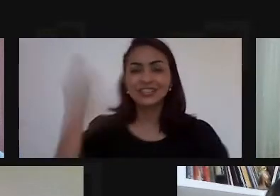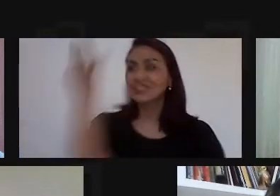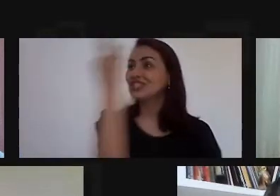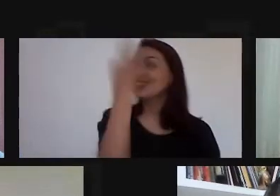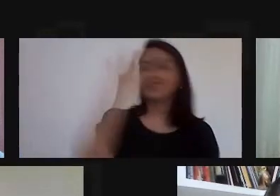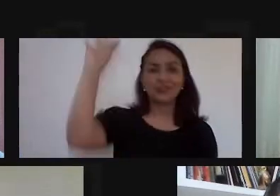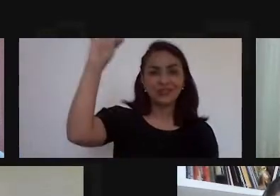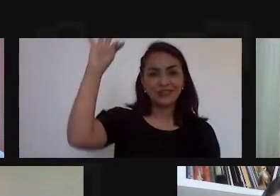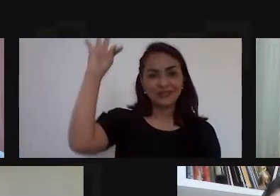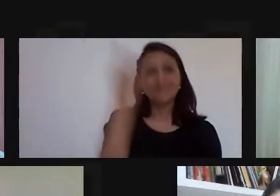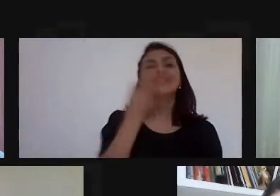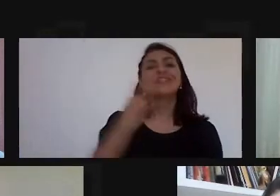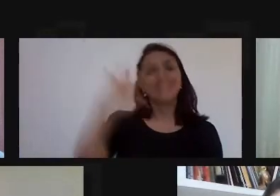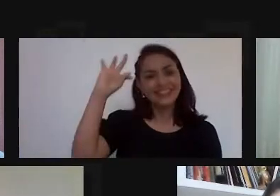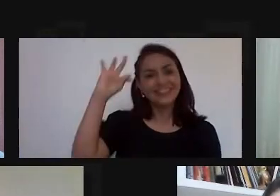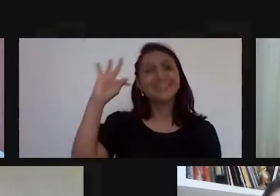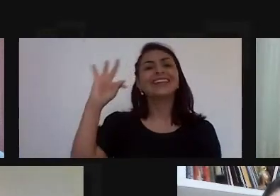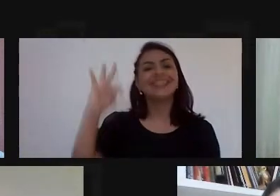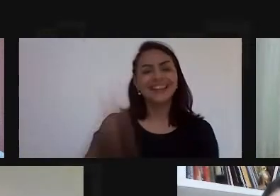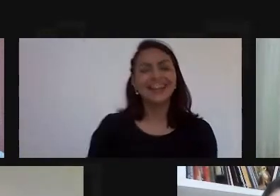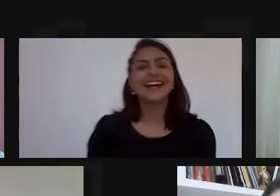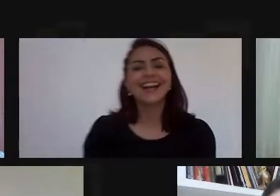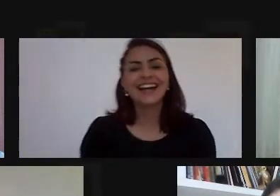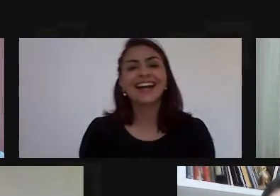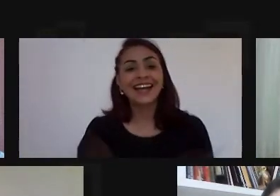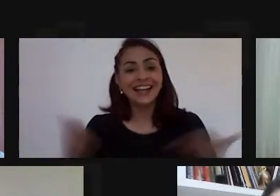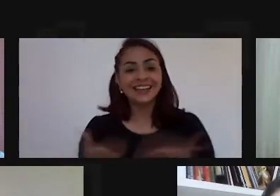remédio aí. Vai lá, Céu, diz com você.